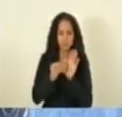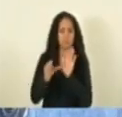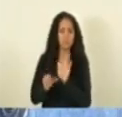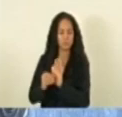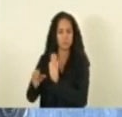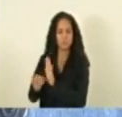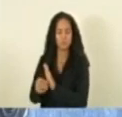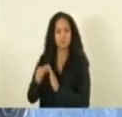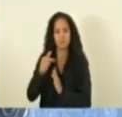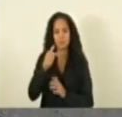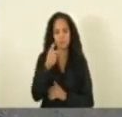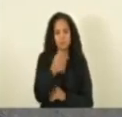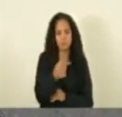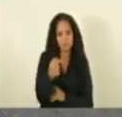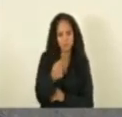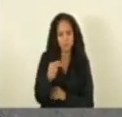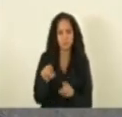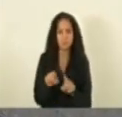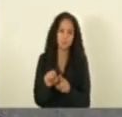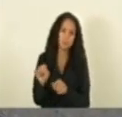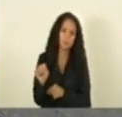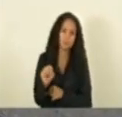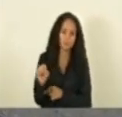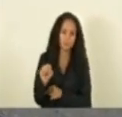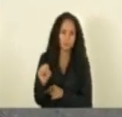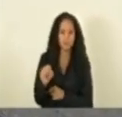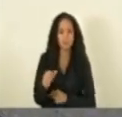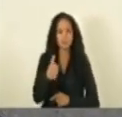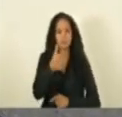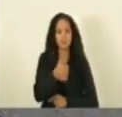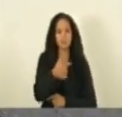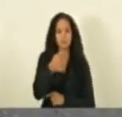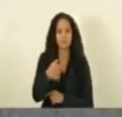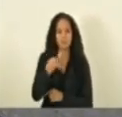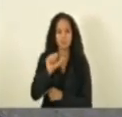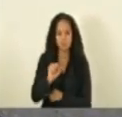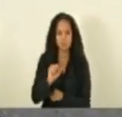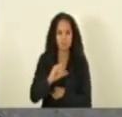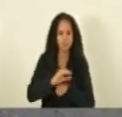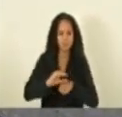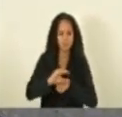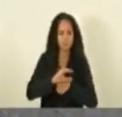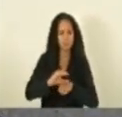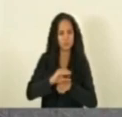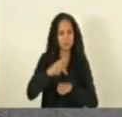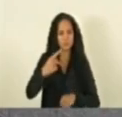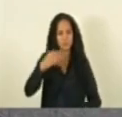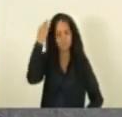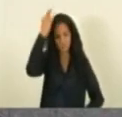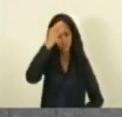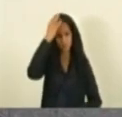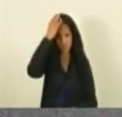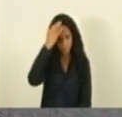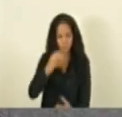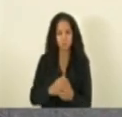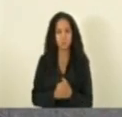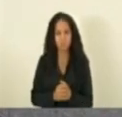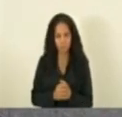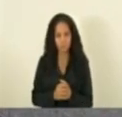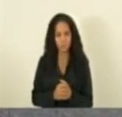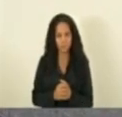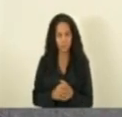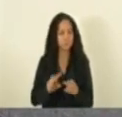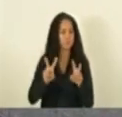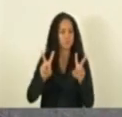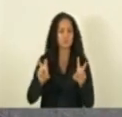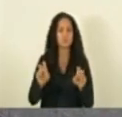parágrafos 7º e 8º ao artigo 178 da Constituição do Estado do Espírito Santo, dispondo sobre